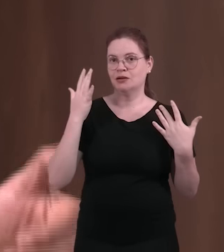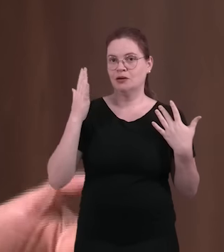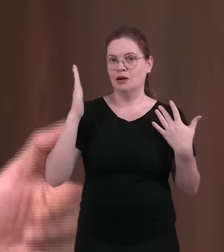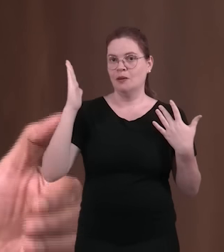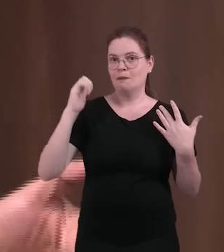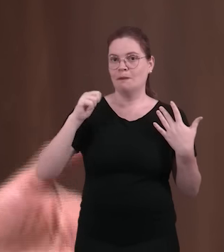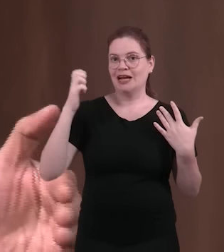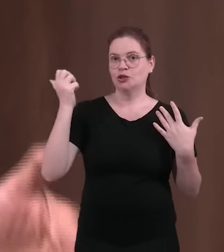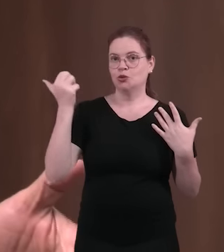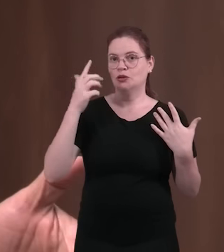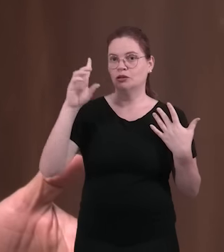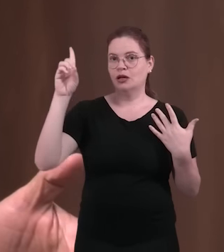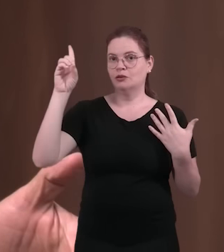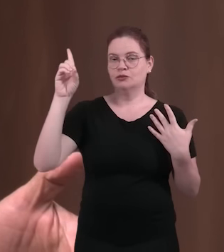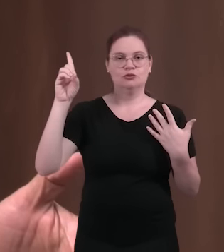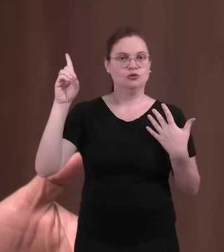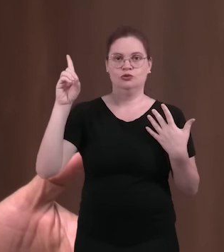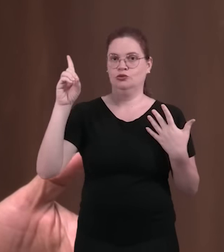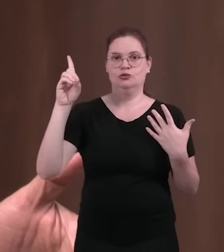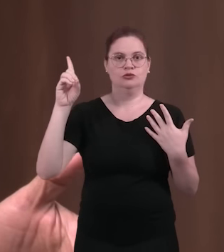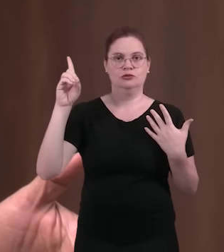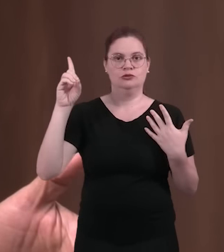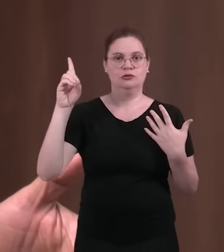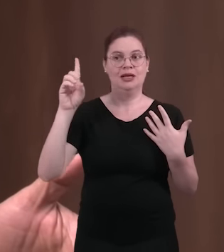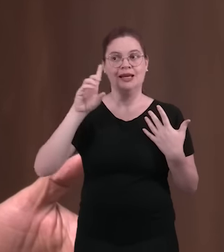que o abençoador.